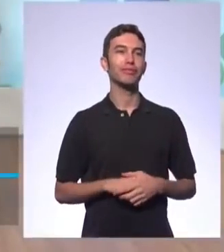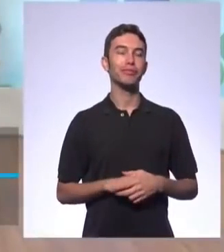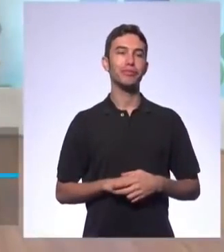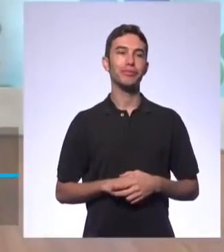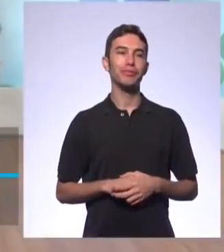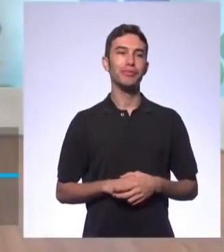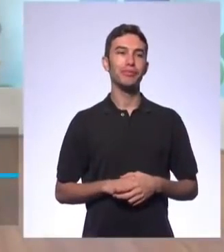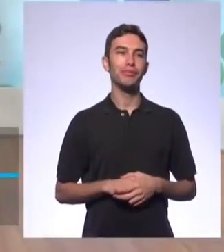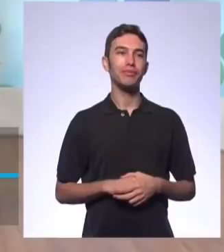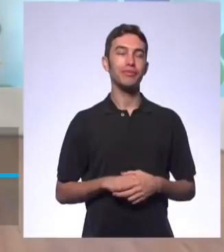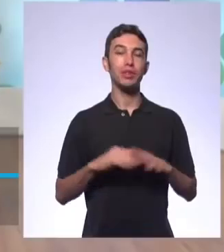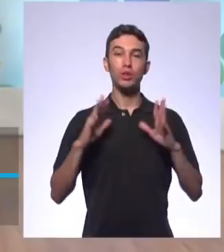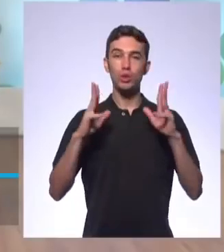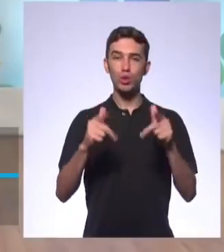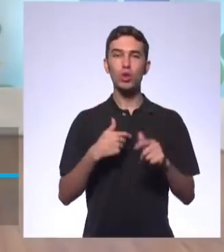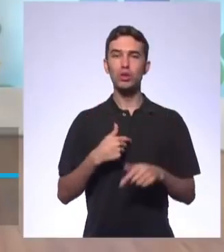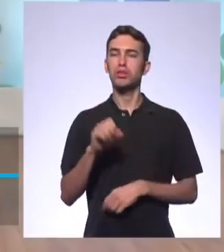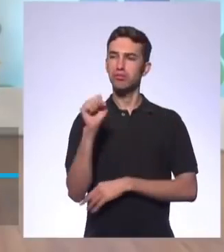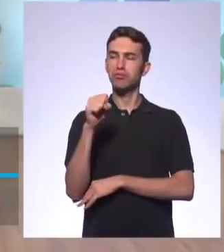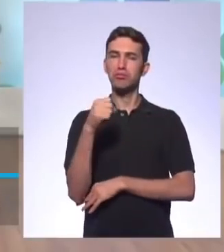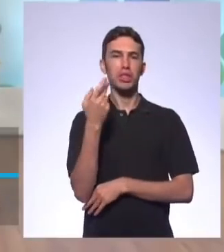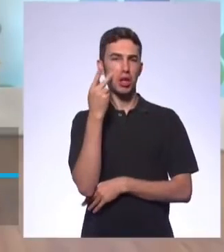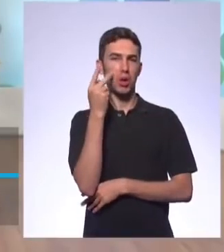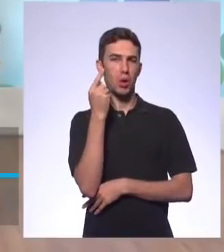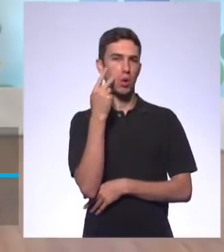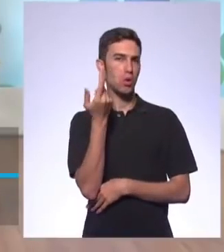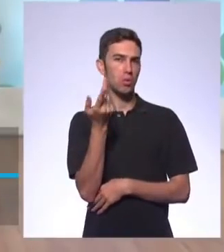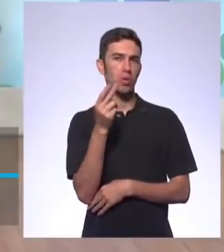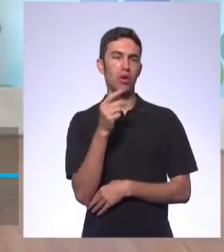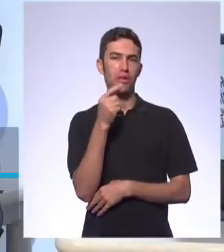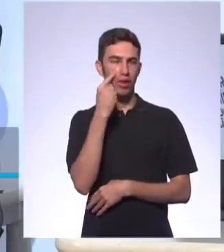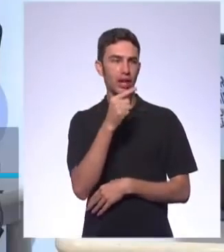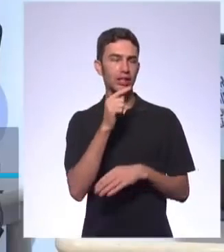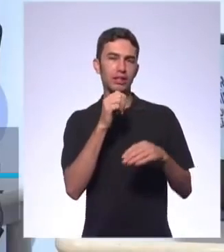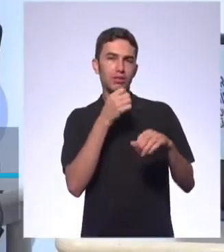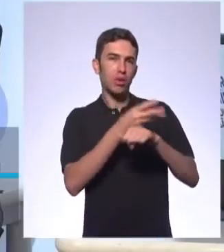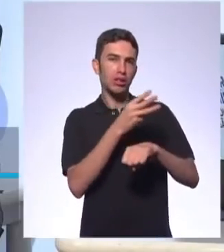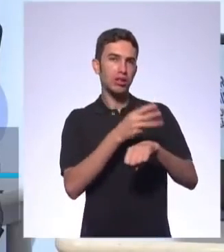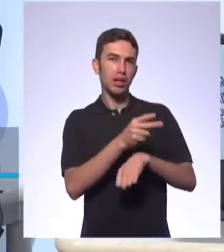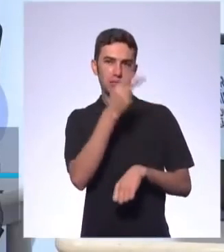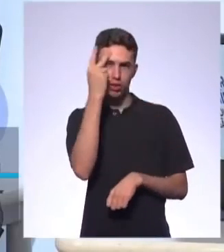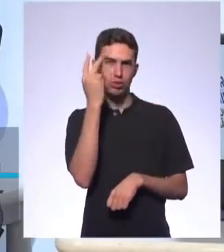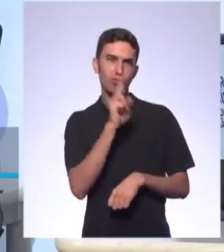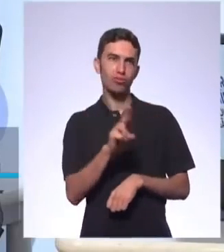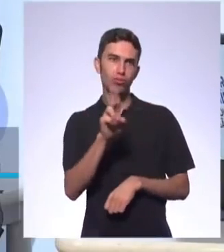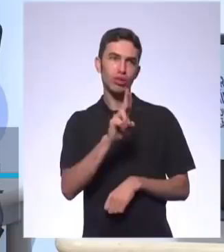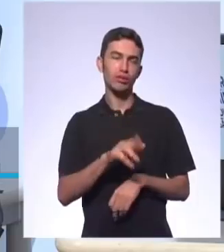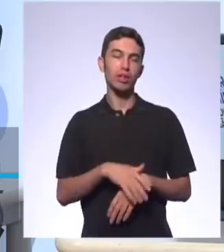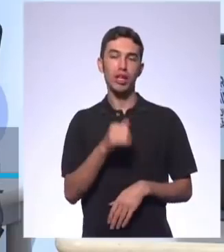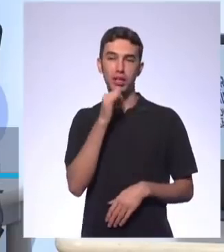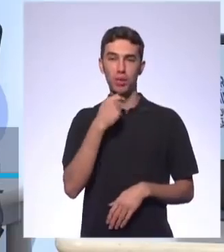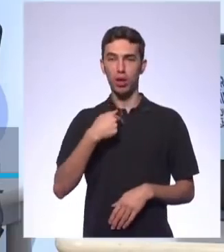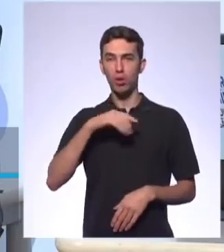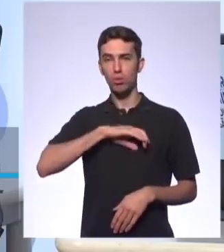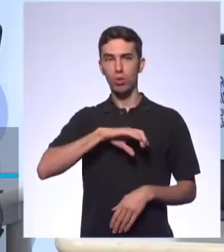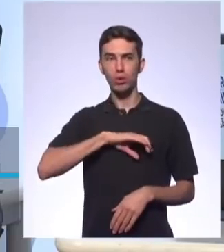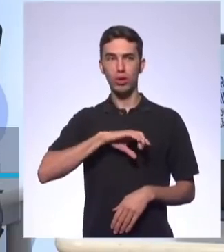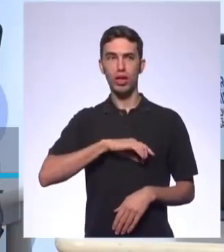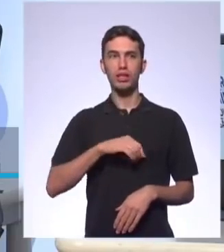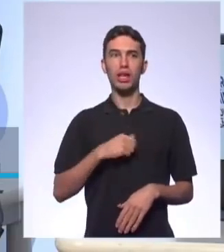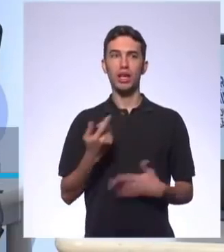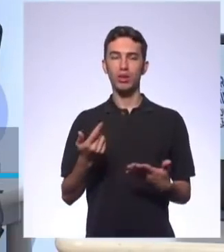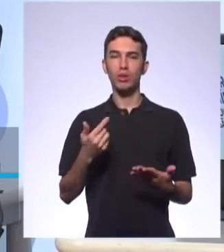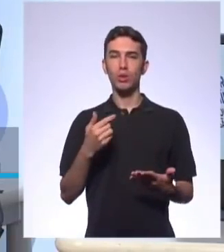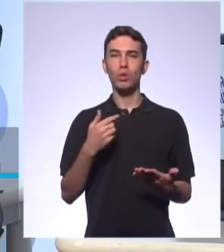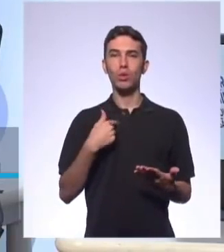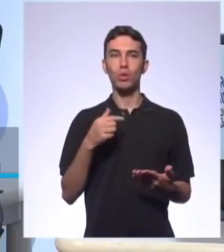bem. E todos estão dizendo que sim, é muito comum a gente ver esse tipo de coisa no WhatsApp. Eu mesma, gente, sou professora de português, sei o uso da reticências,